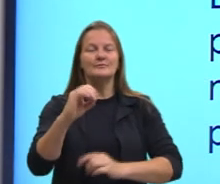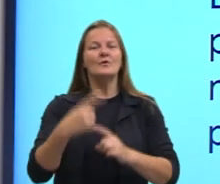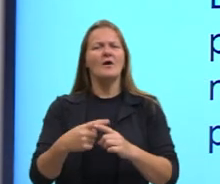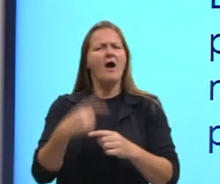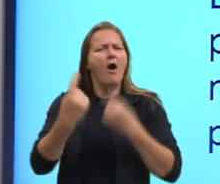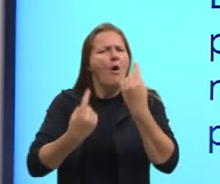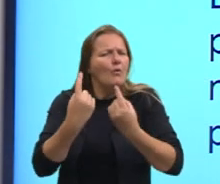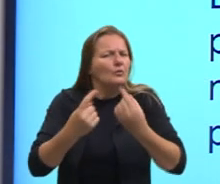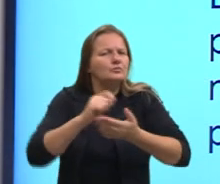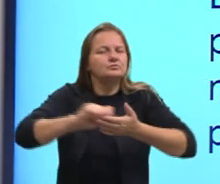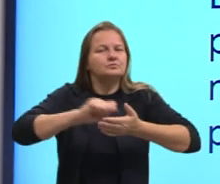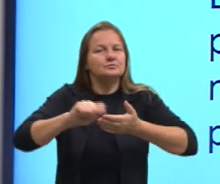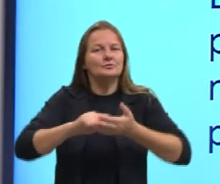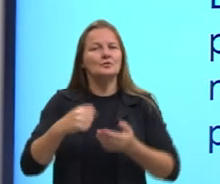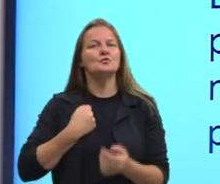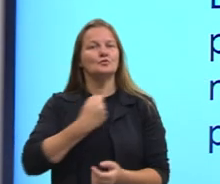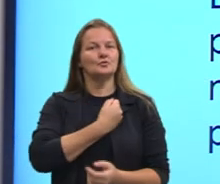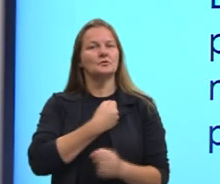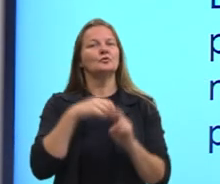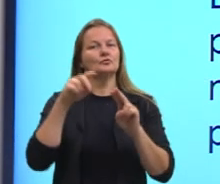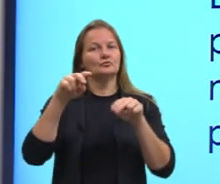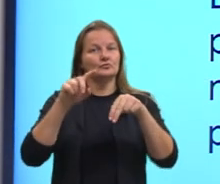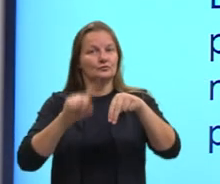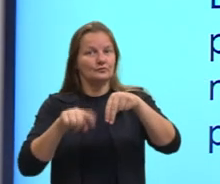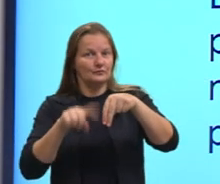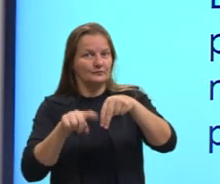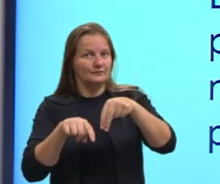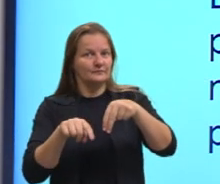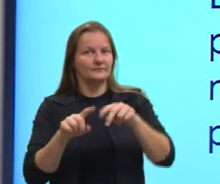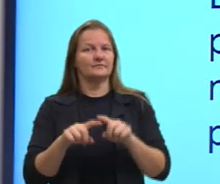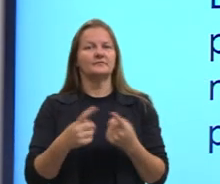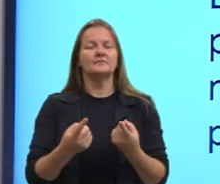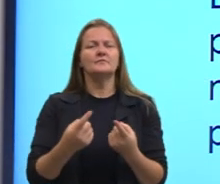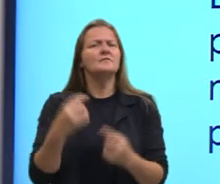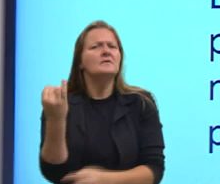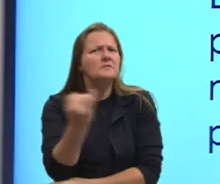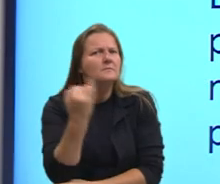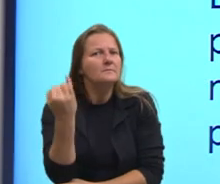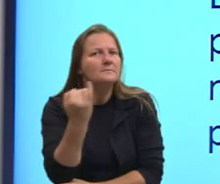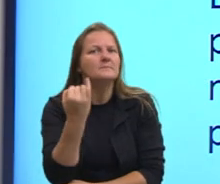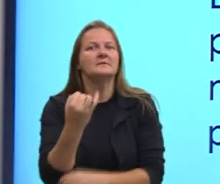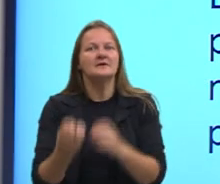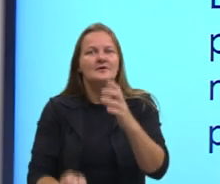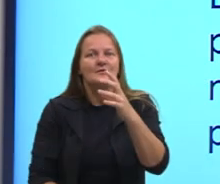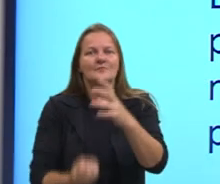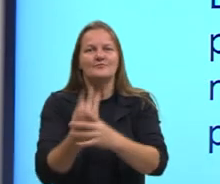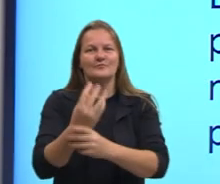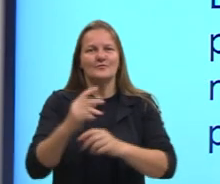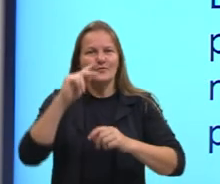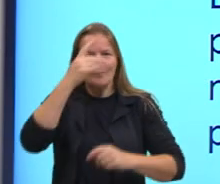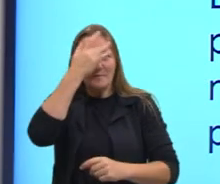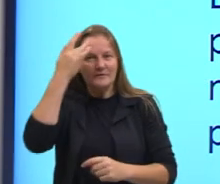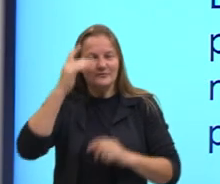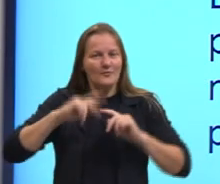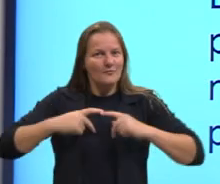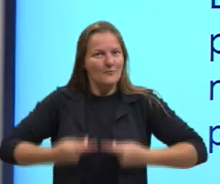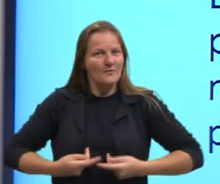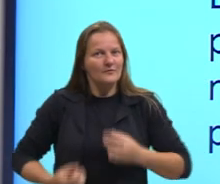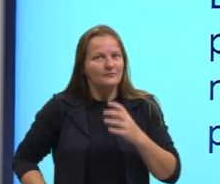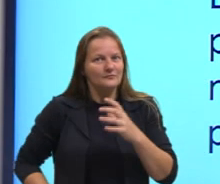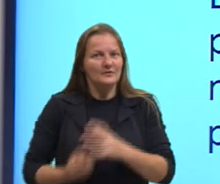aceitam como um número natural é importante perceber a importância dessa criação do homem pois com apenas